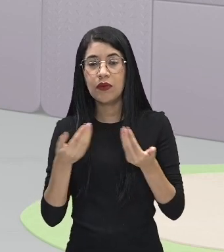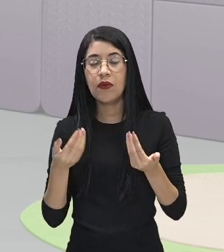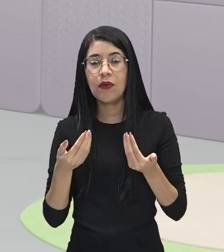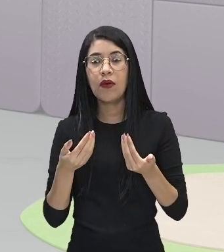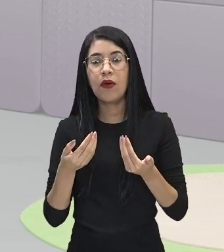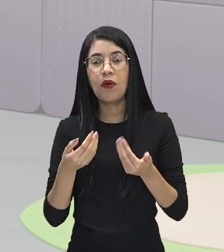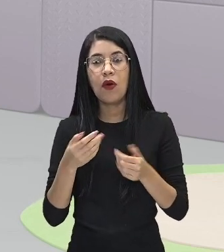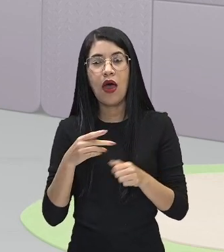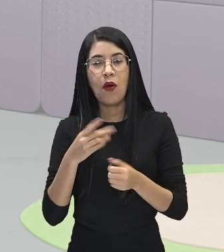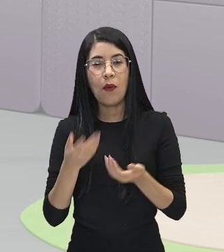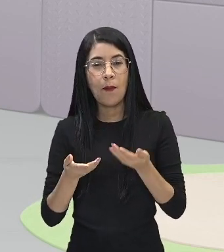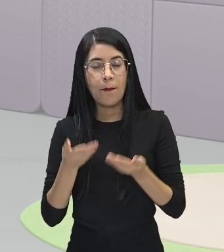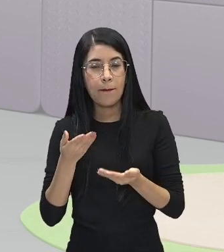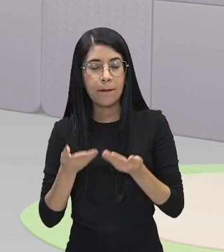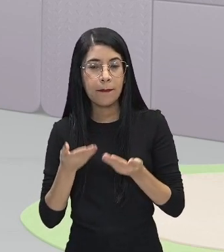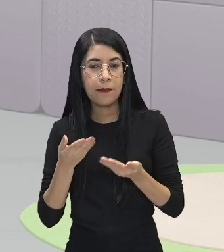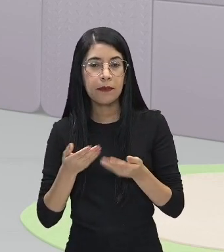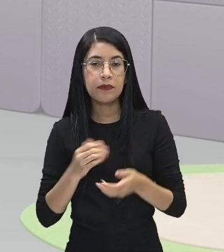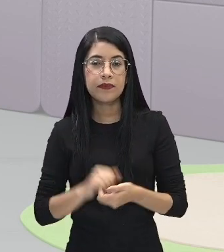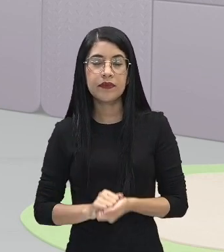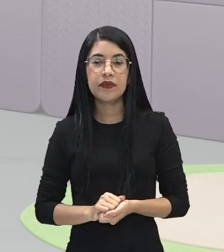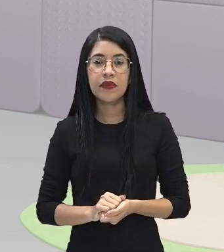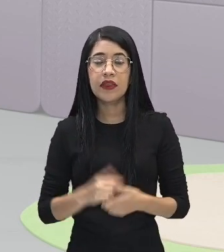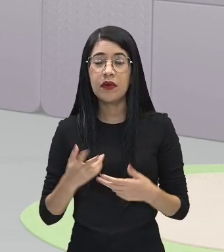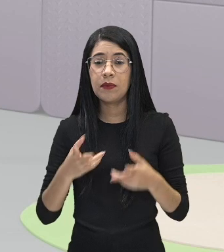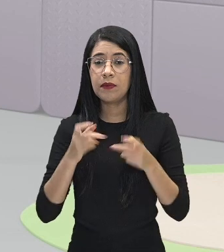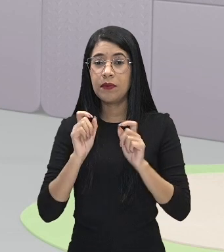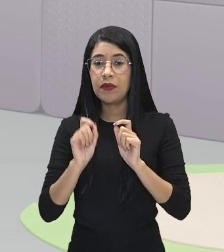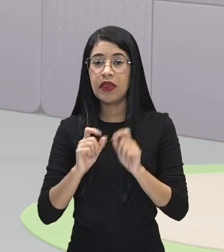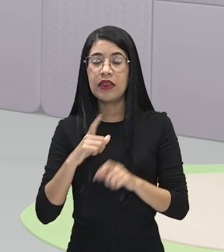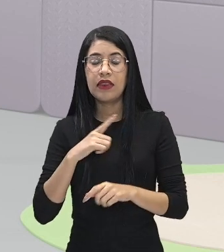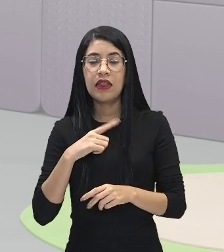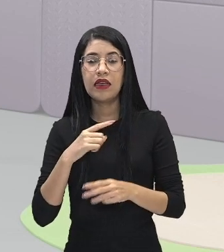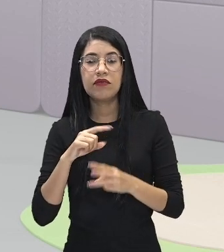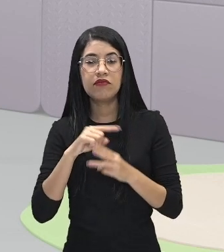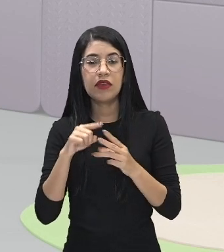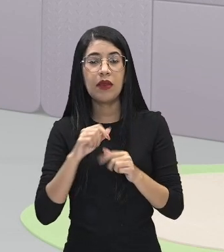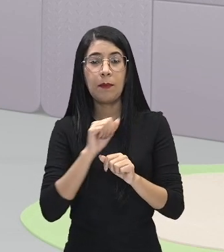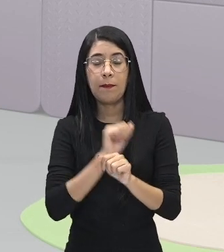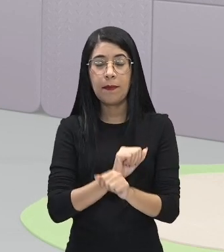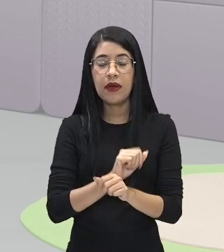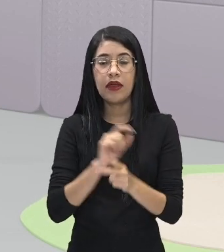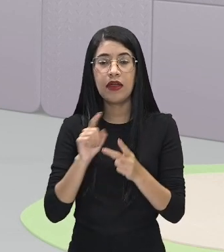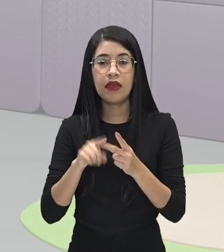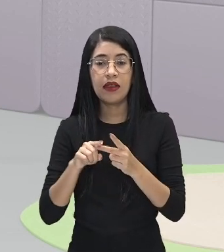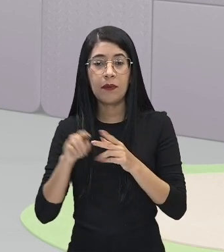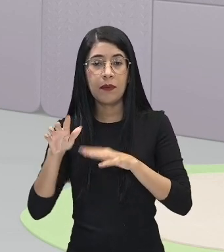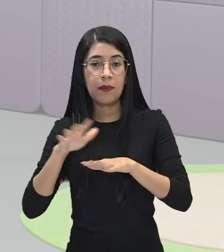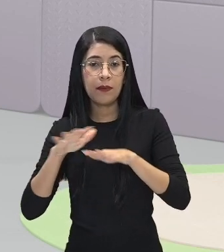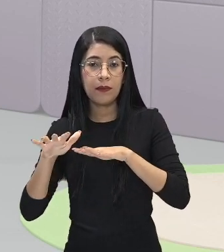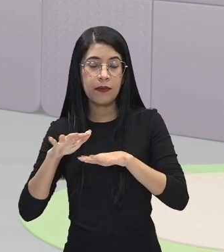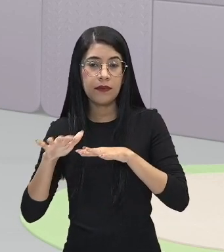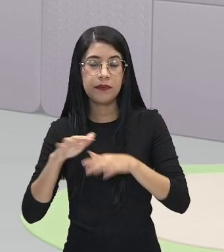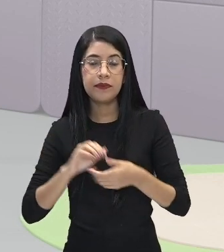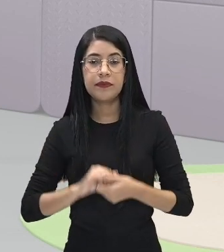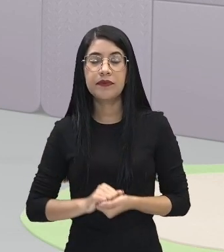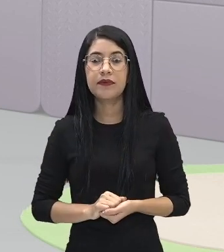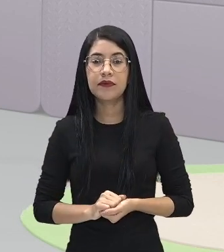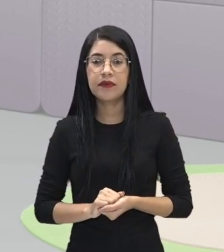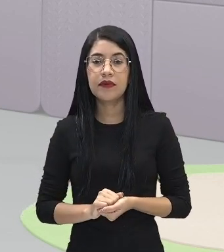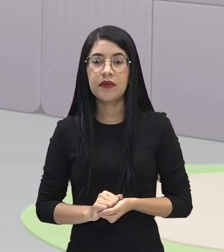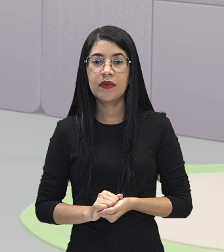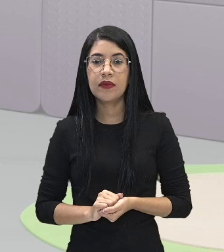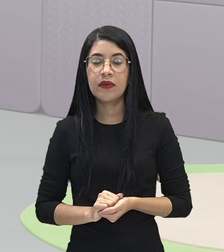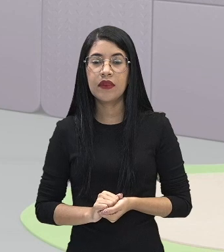entre elas, certo? Então, no caso, a gente observou aí que existem roldanas fixas e roldanas móveis, né? Onde a